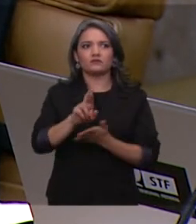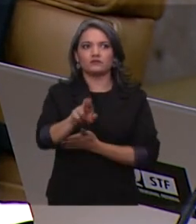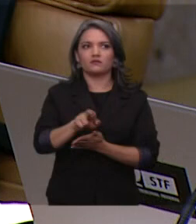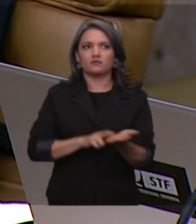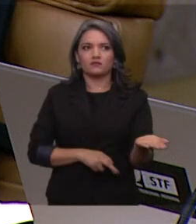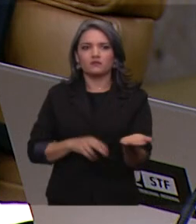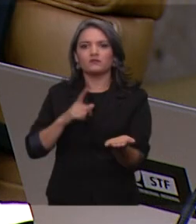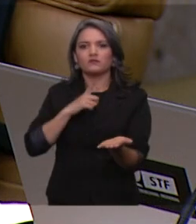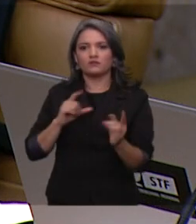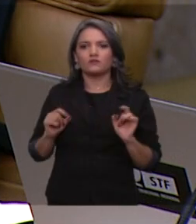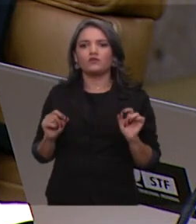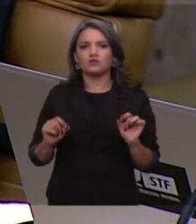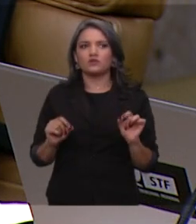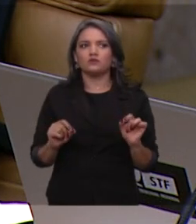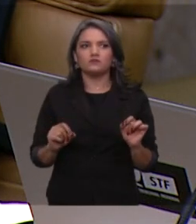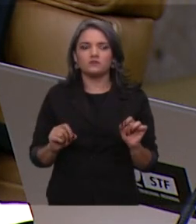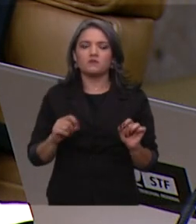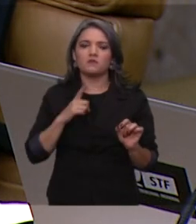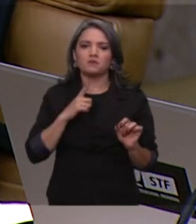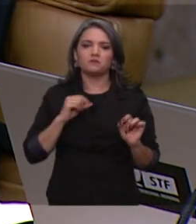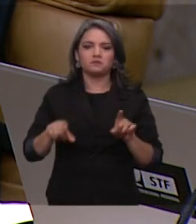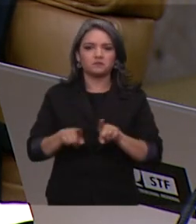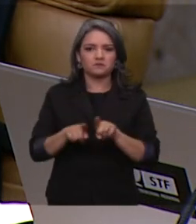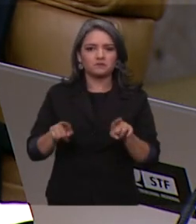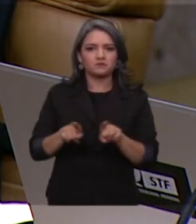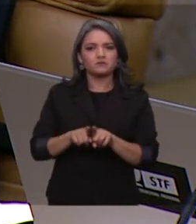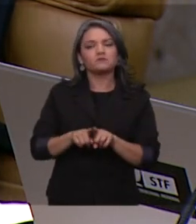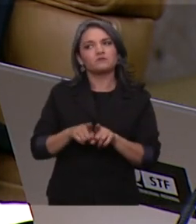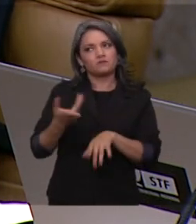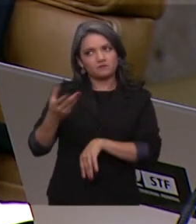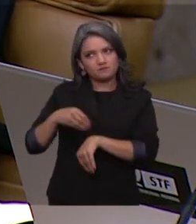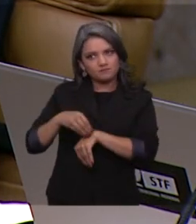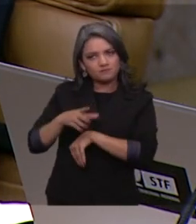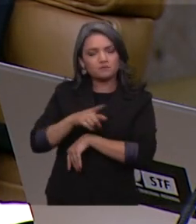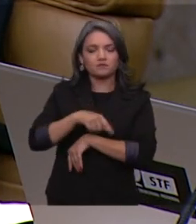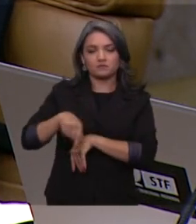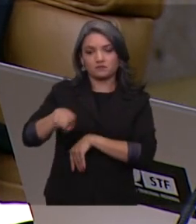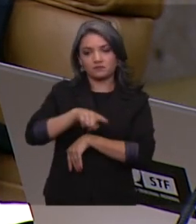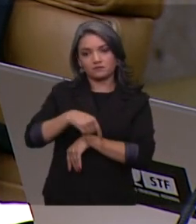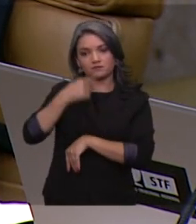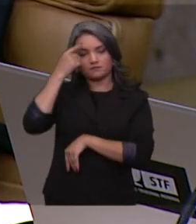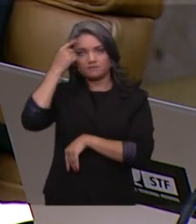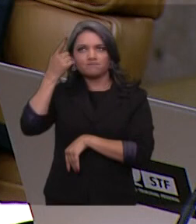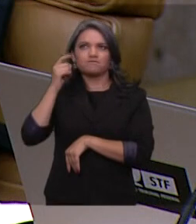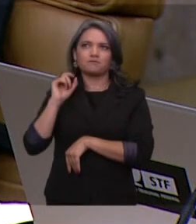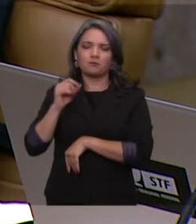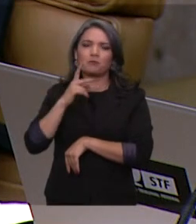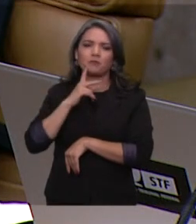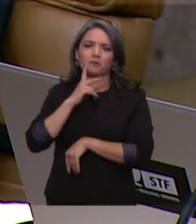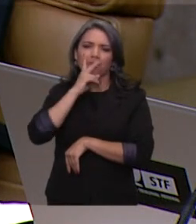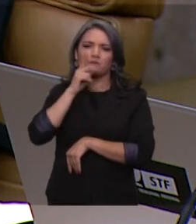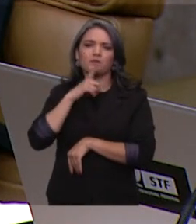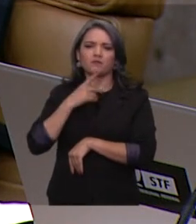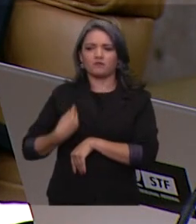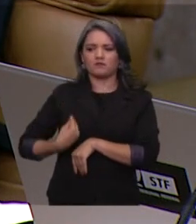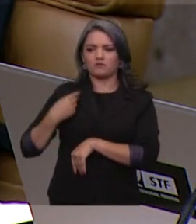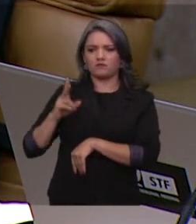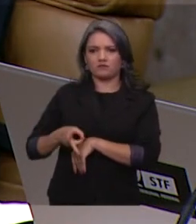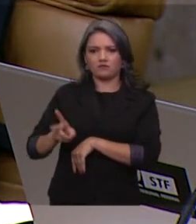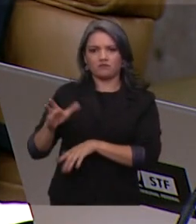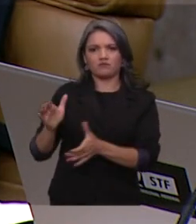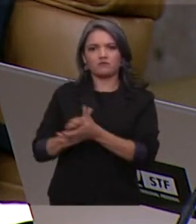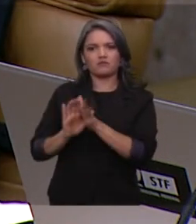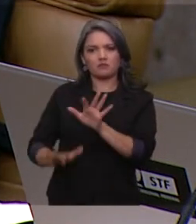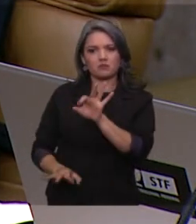também afastada qualquer interpretação que permitisse aos que entendem a sobrevivência do Instituto da Superação